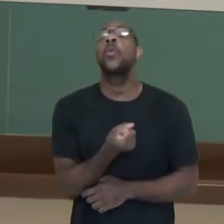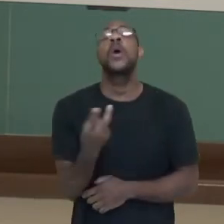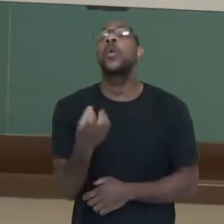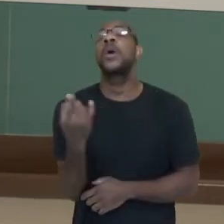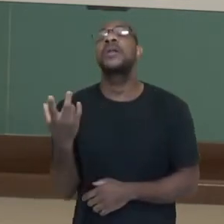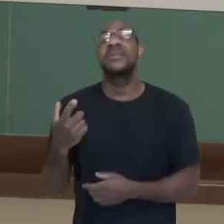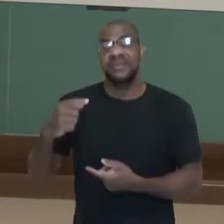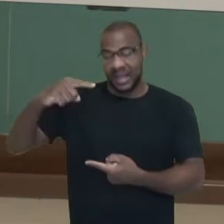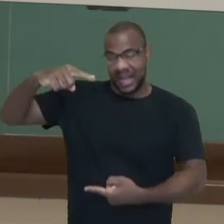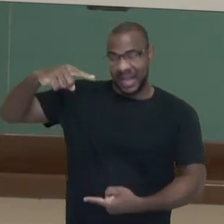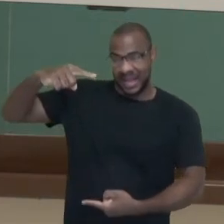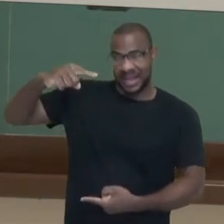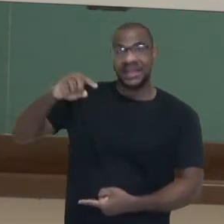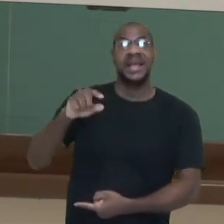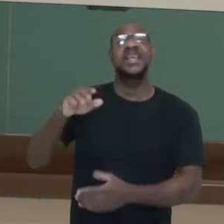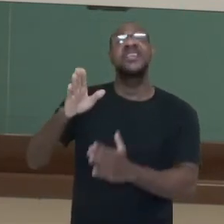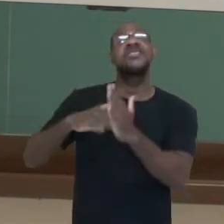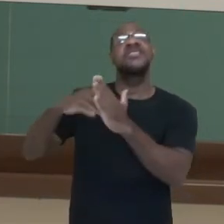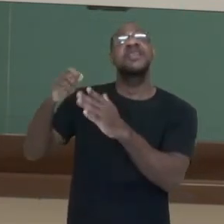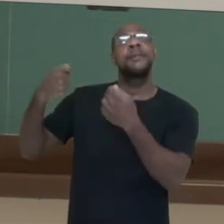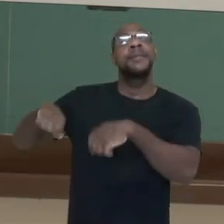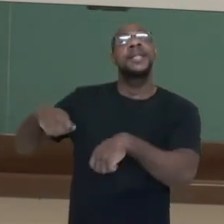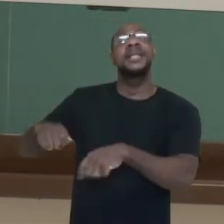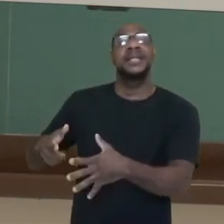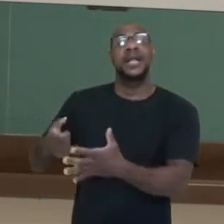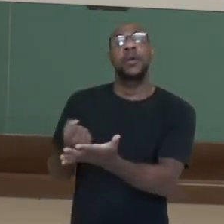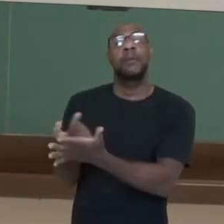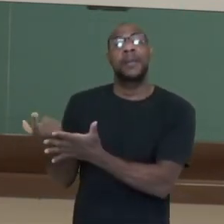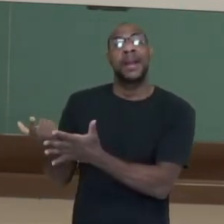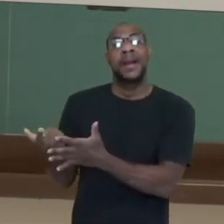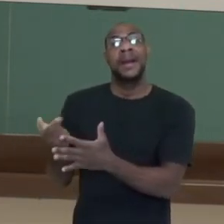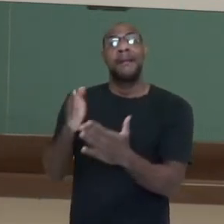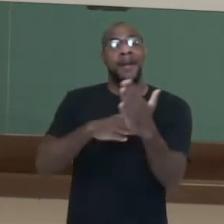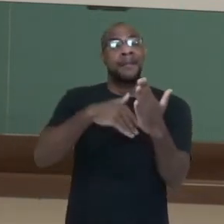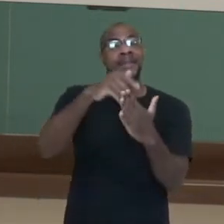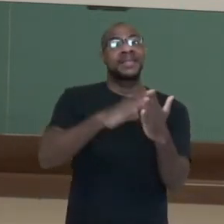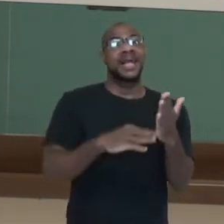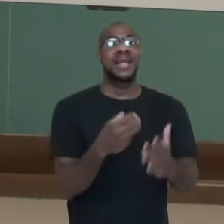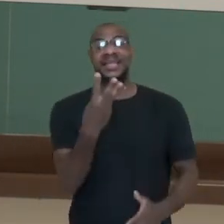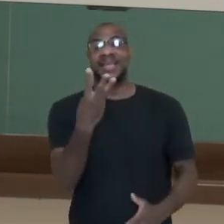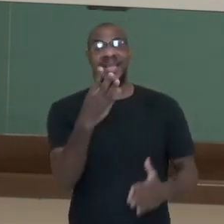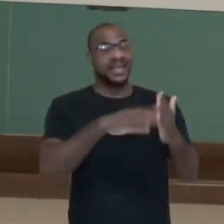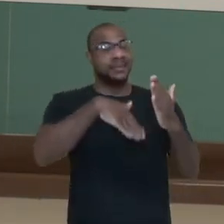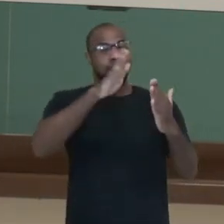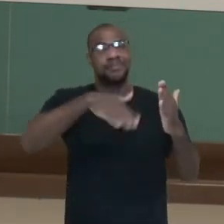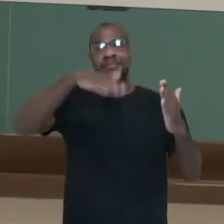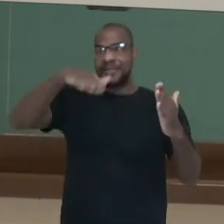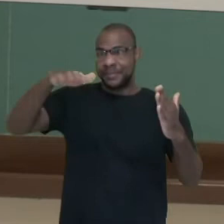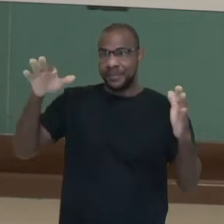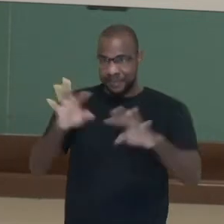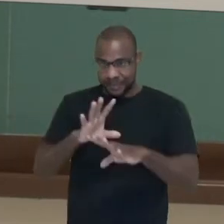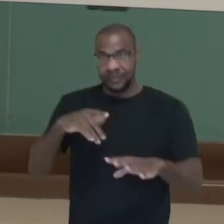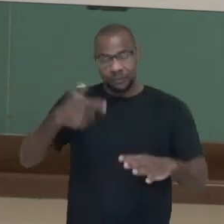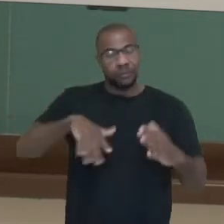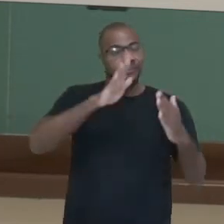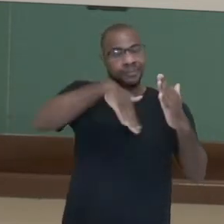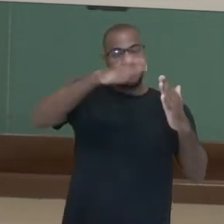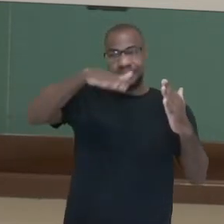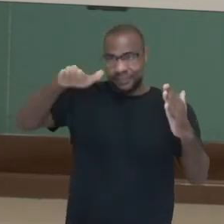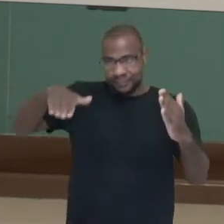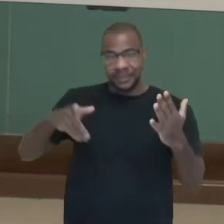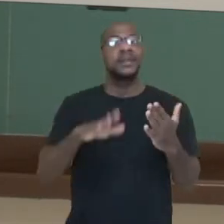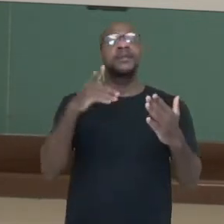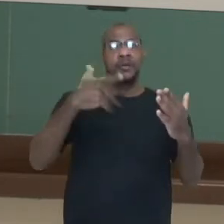Olha aqui comigo. É a área toda de uma casa. Essa casa tem 2 paredes laterais, ela tem